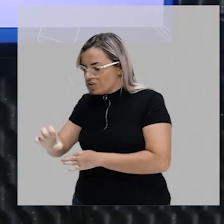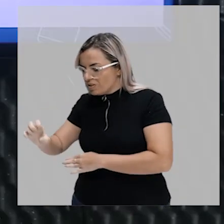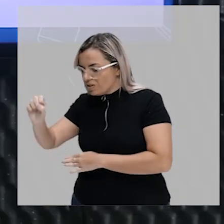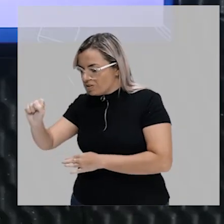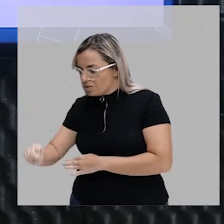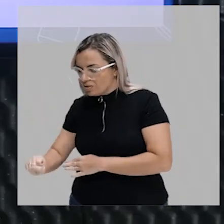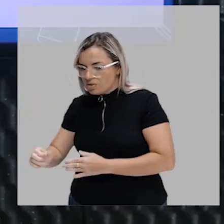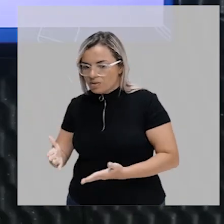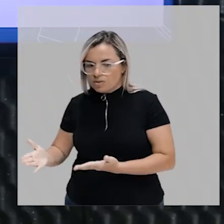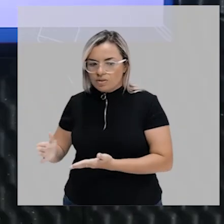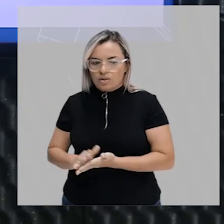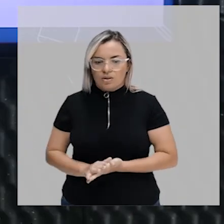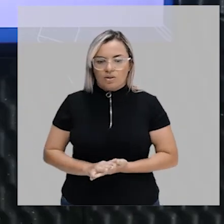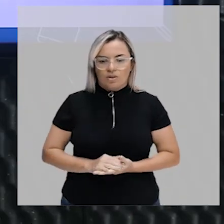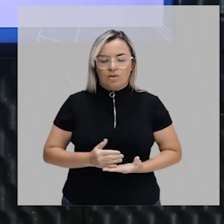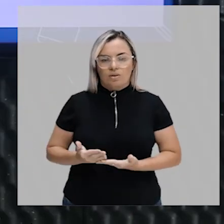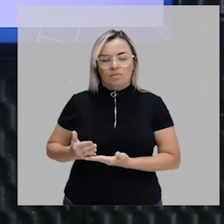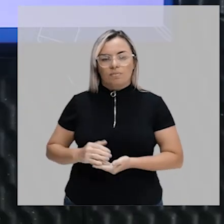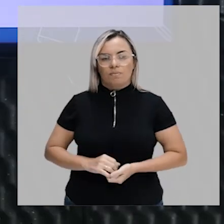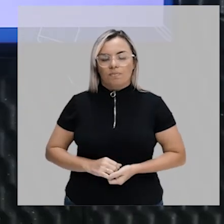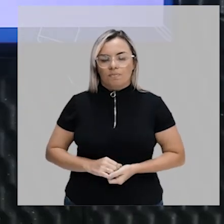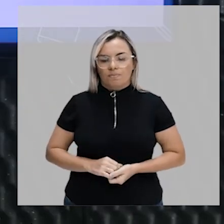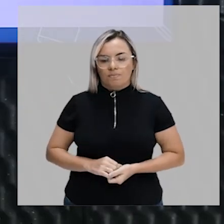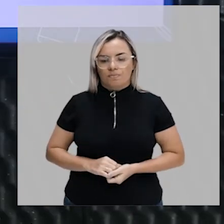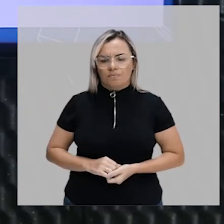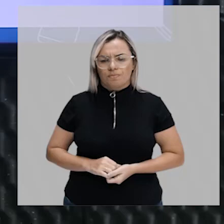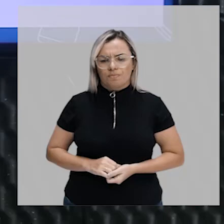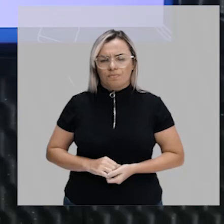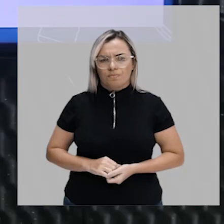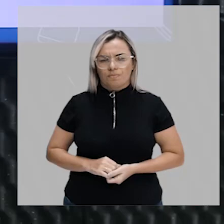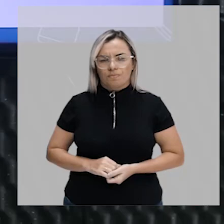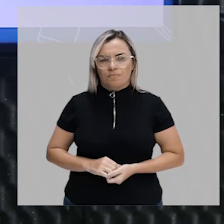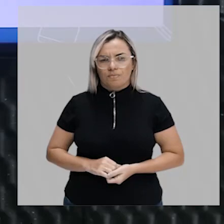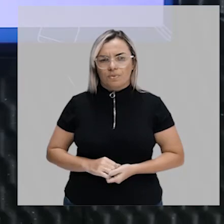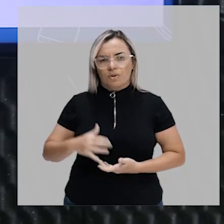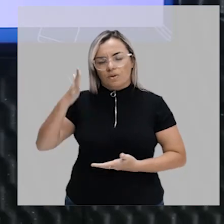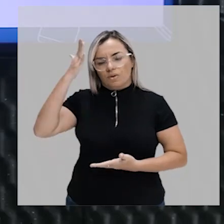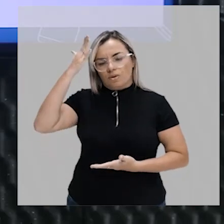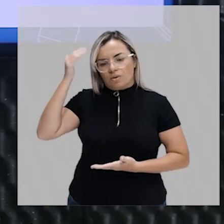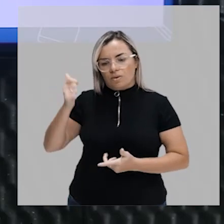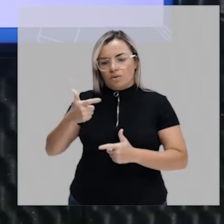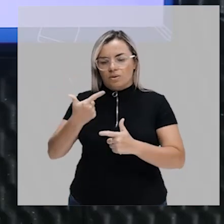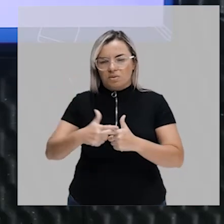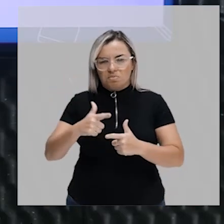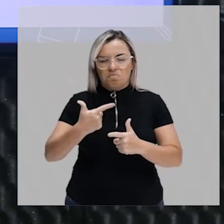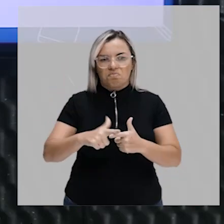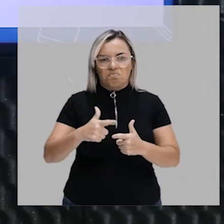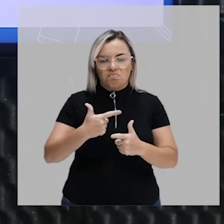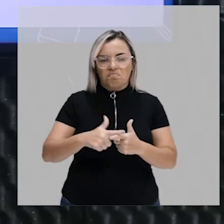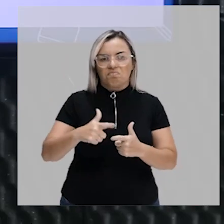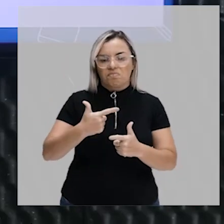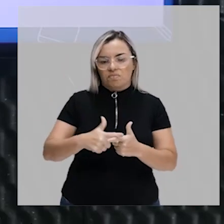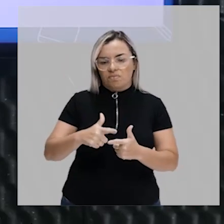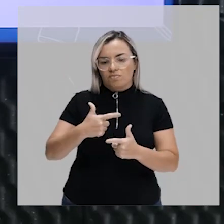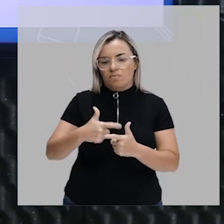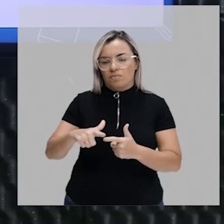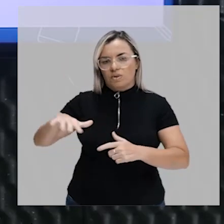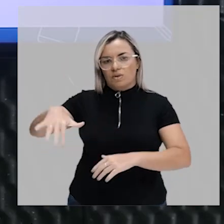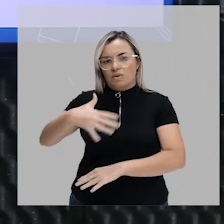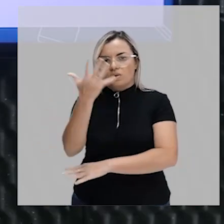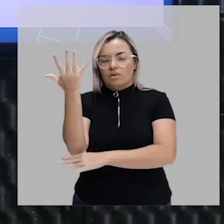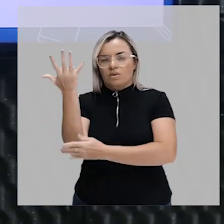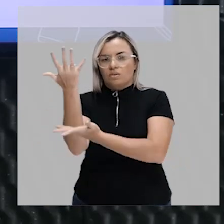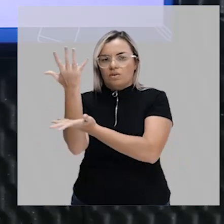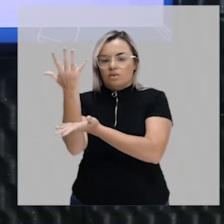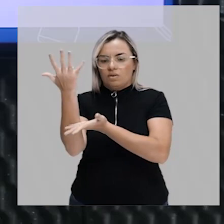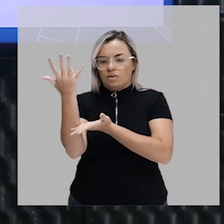terra mantendo a cobertura vegetal original? Galera, a gente sabe que um problema sério do Brasil é o desmatamento, que